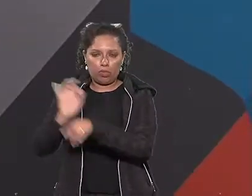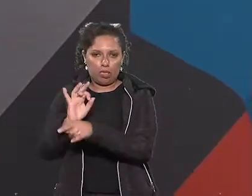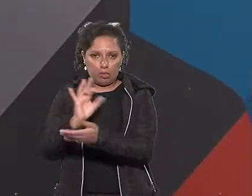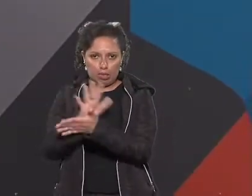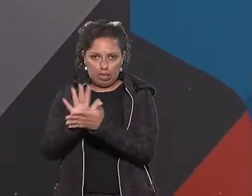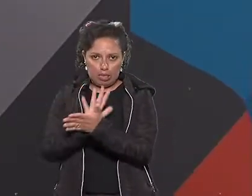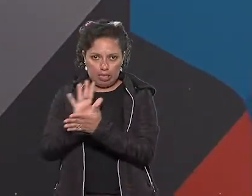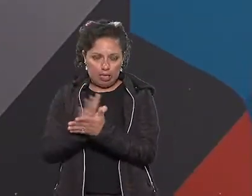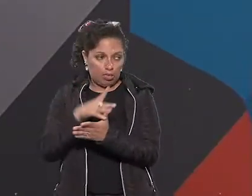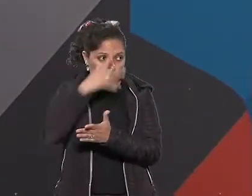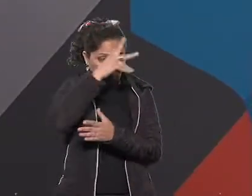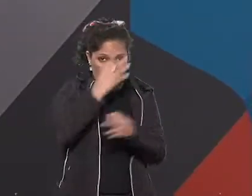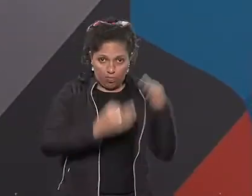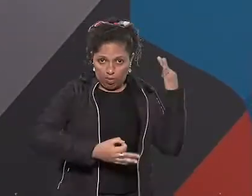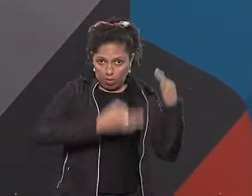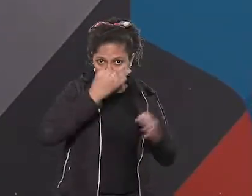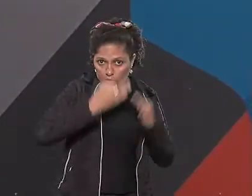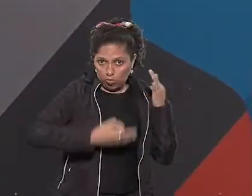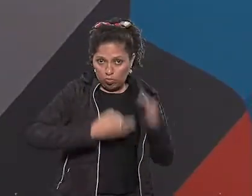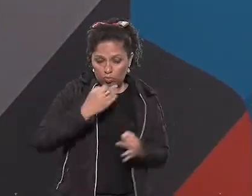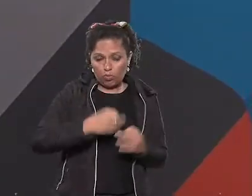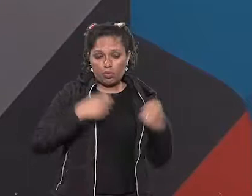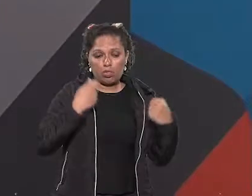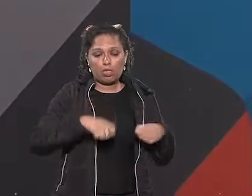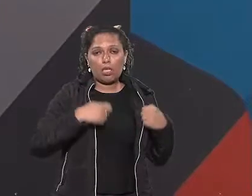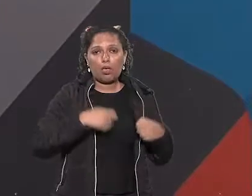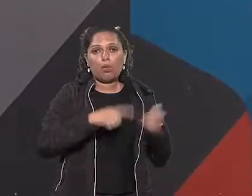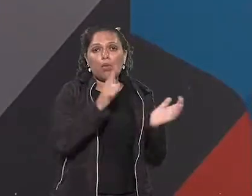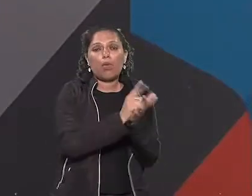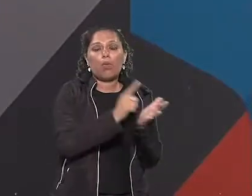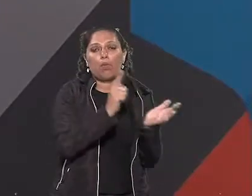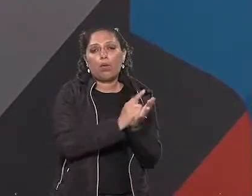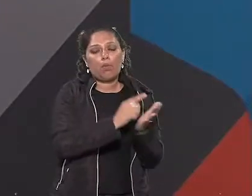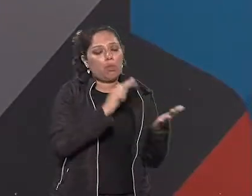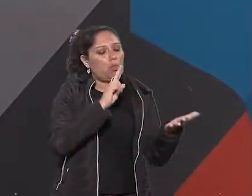Justiça, você tem direito a uma certidão